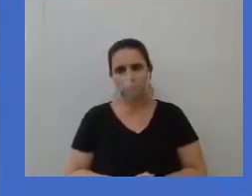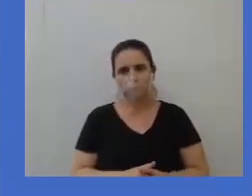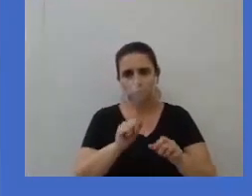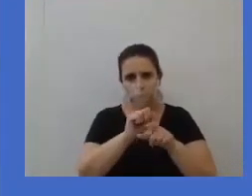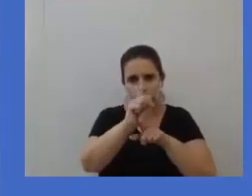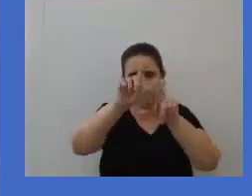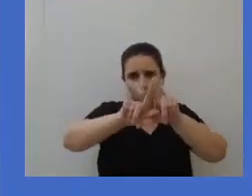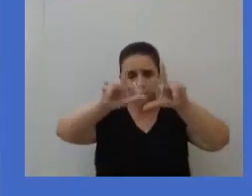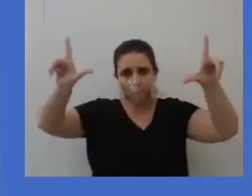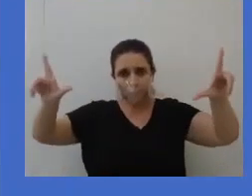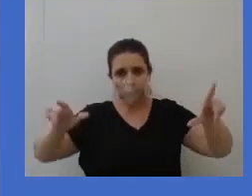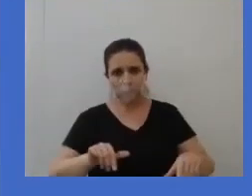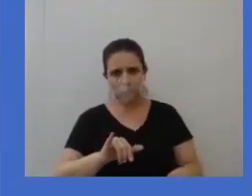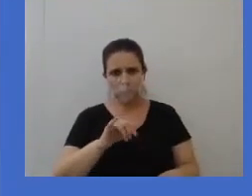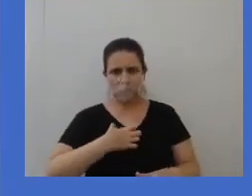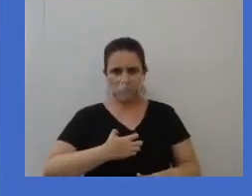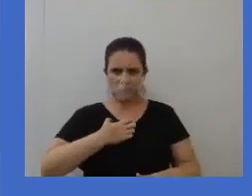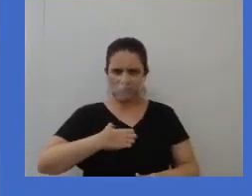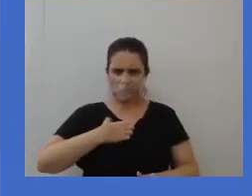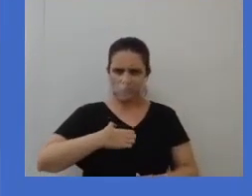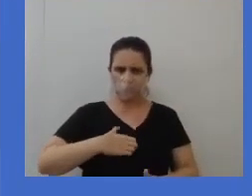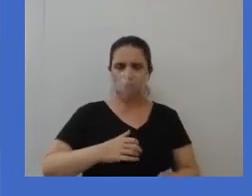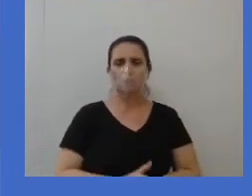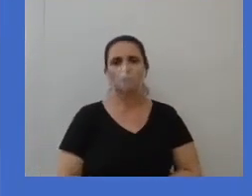né? Tem ali irritado,